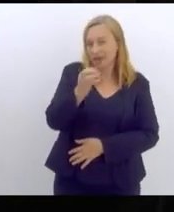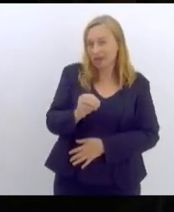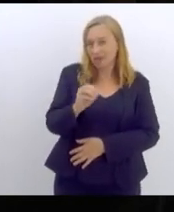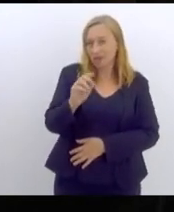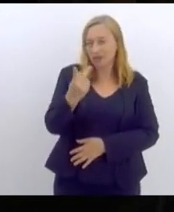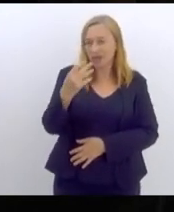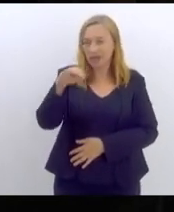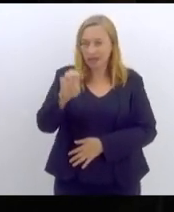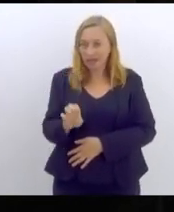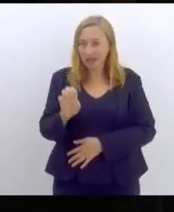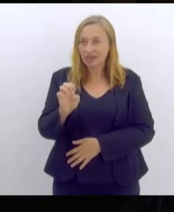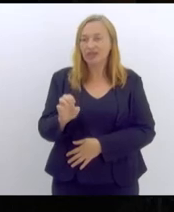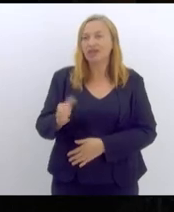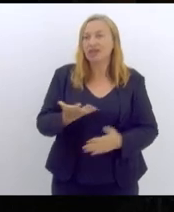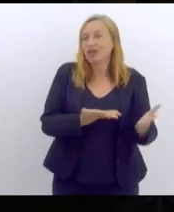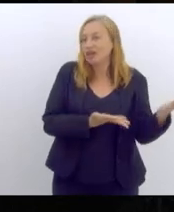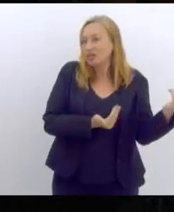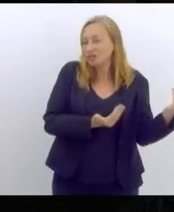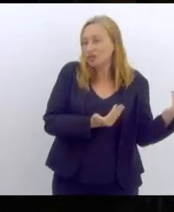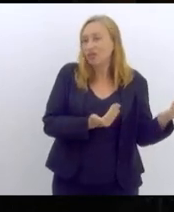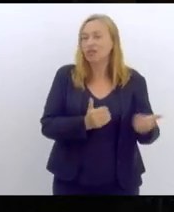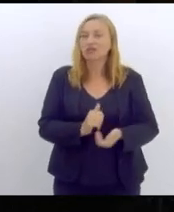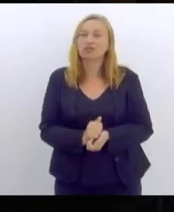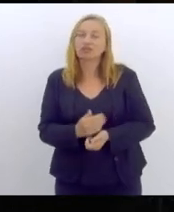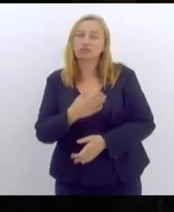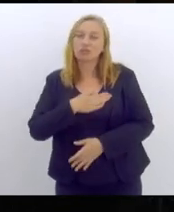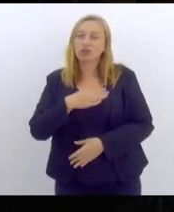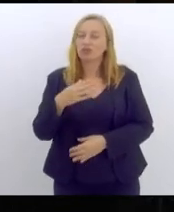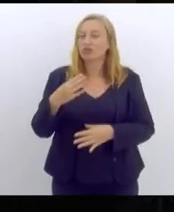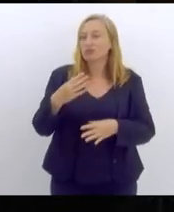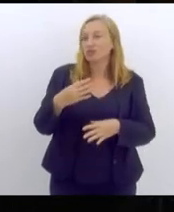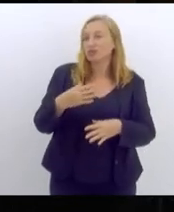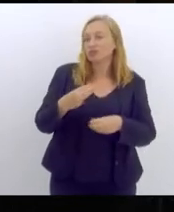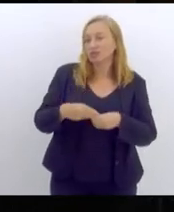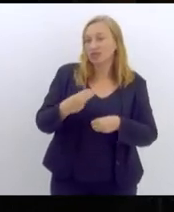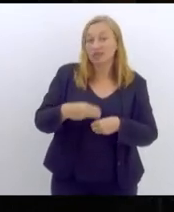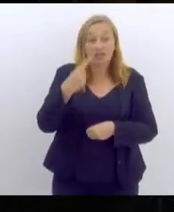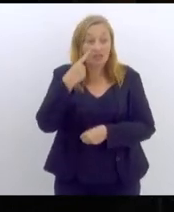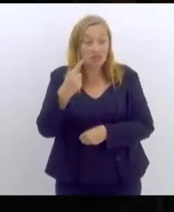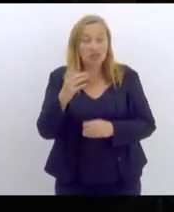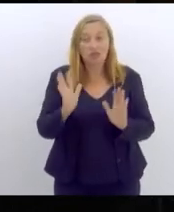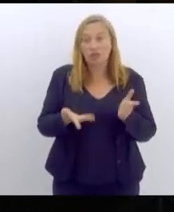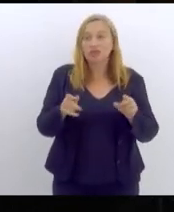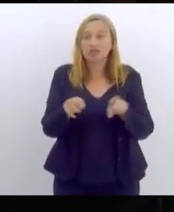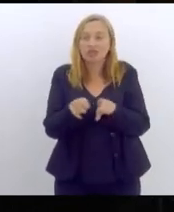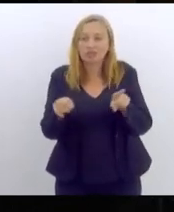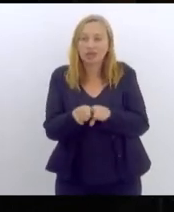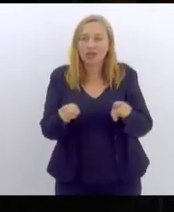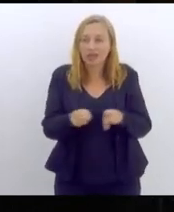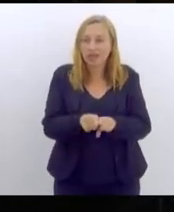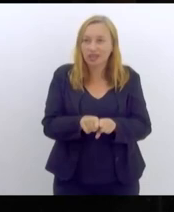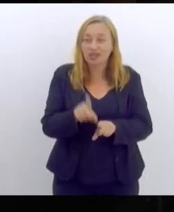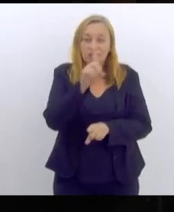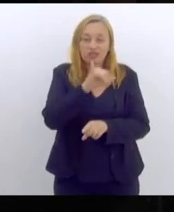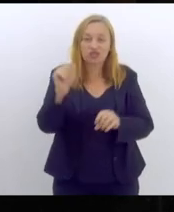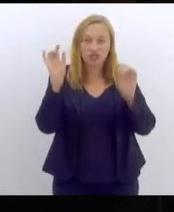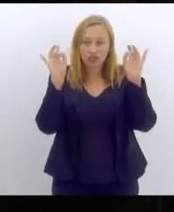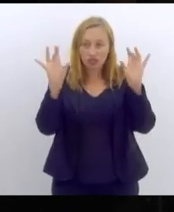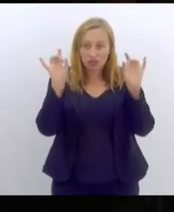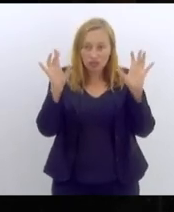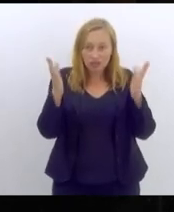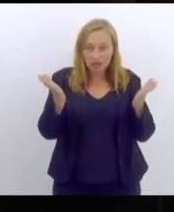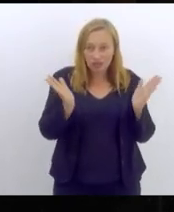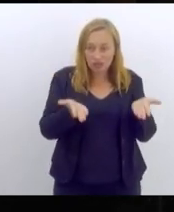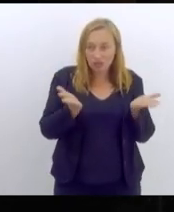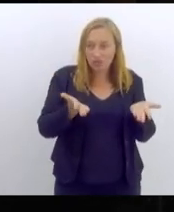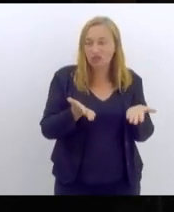jovem parlamentar do meu município. Muito feliz em tê-lo visto hoje também, nessa sessão especial do dia de hoje. E eu